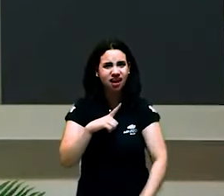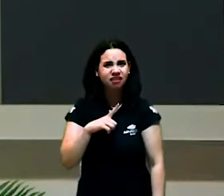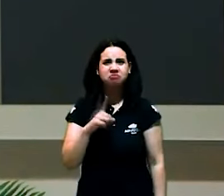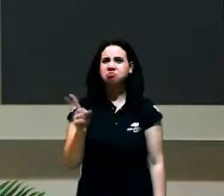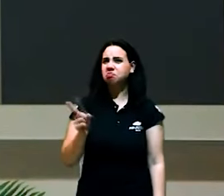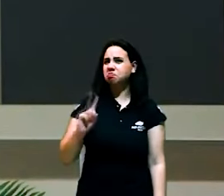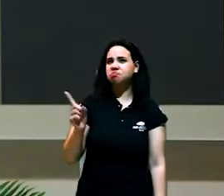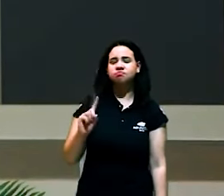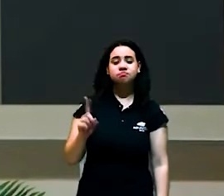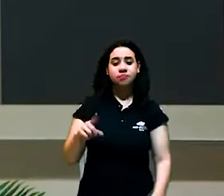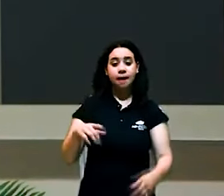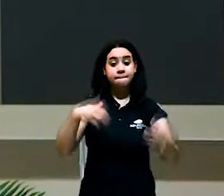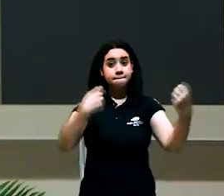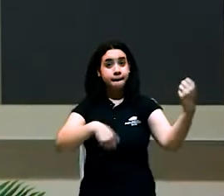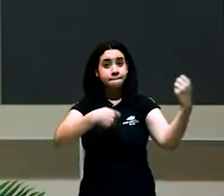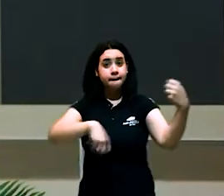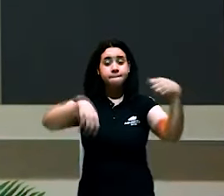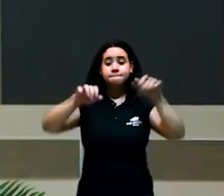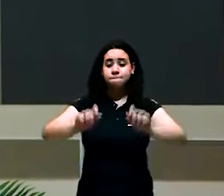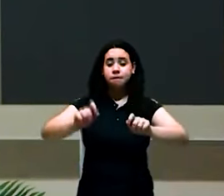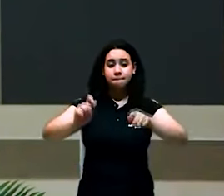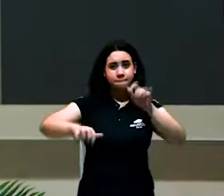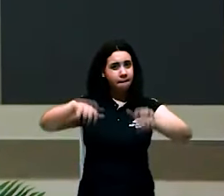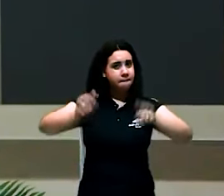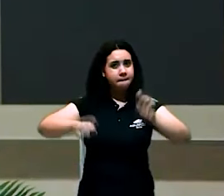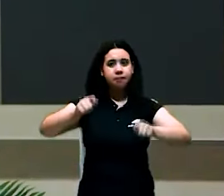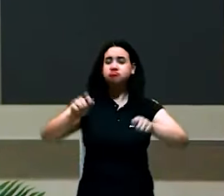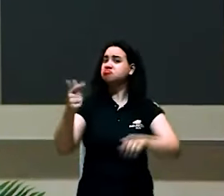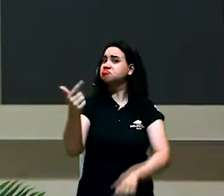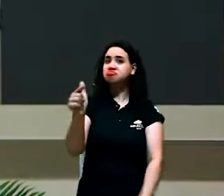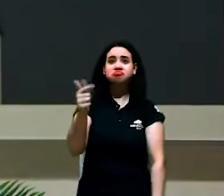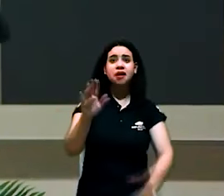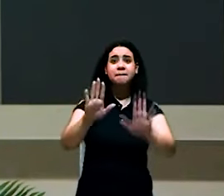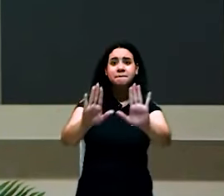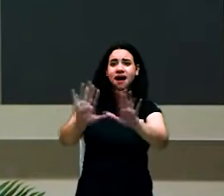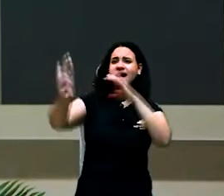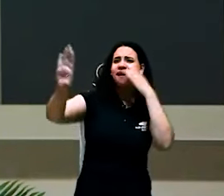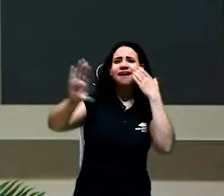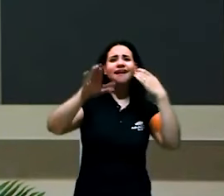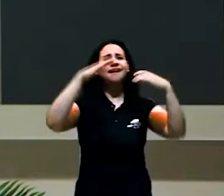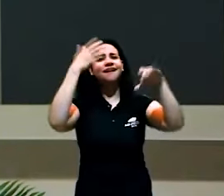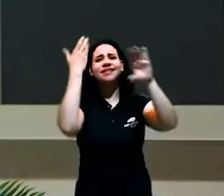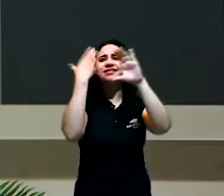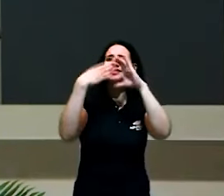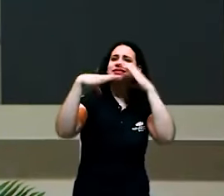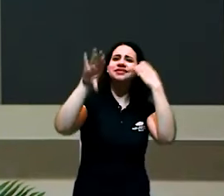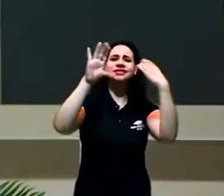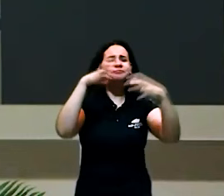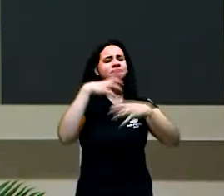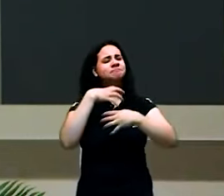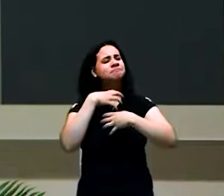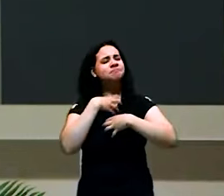somente cantavam. E a pregação não sabia quando vai começar e quando vai terminar. Mas todo mundo estava atento